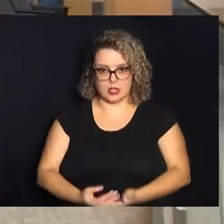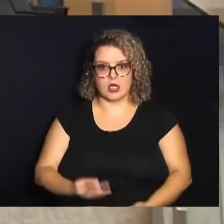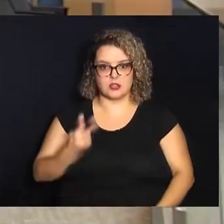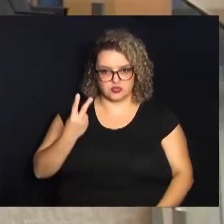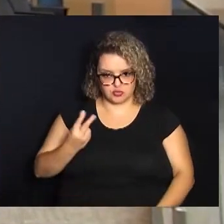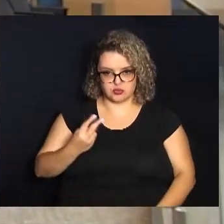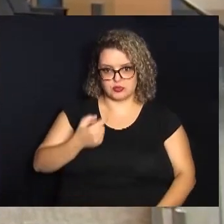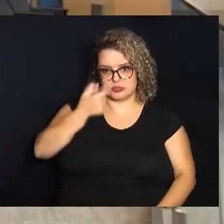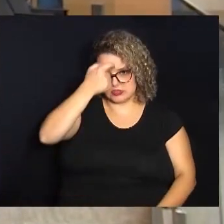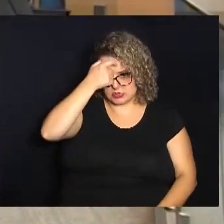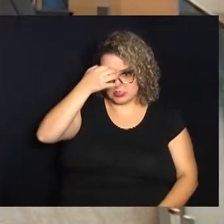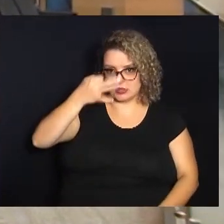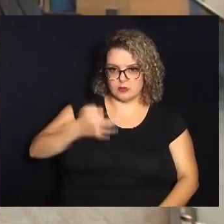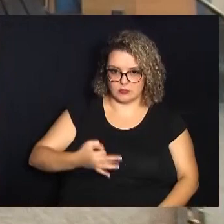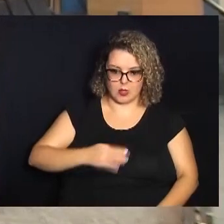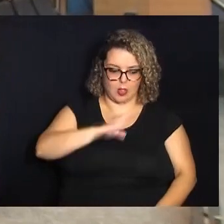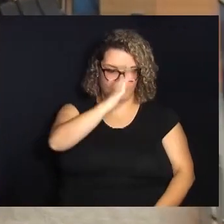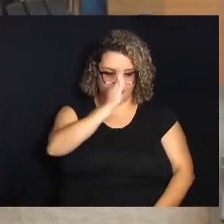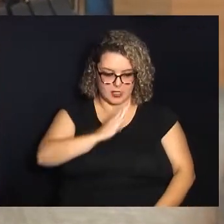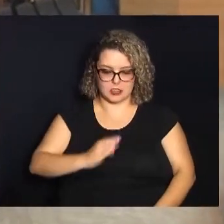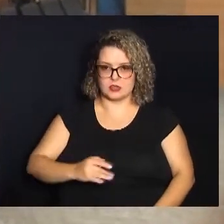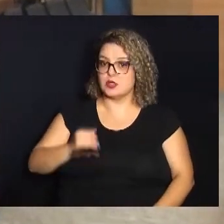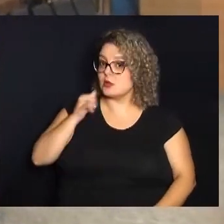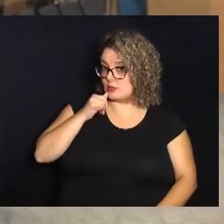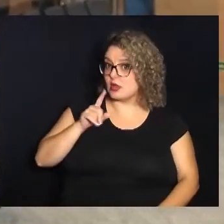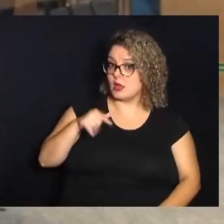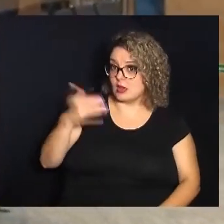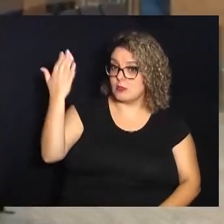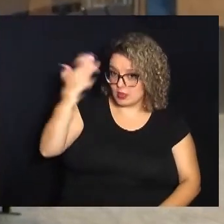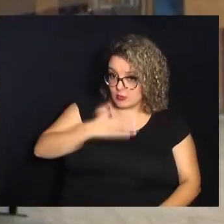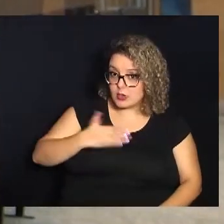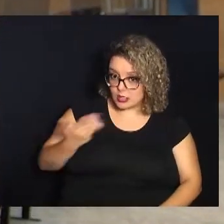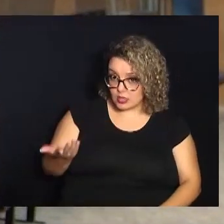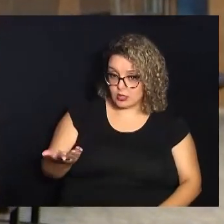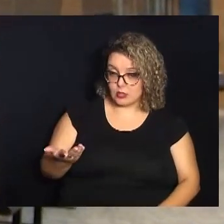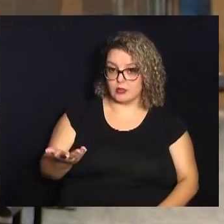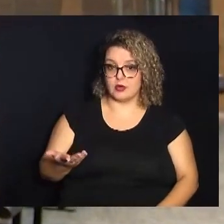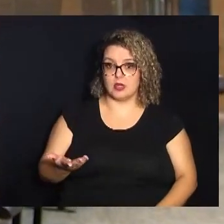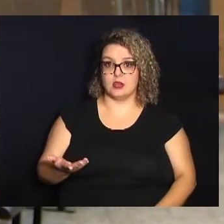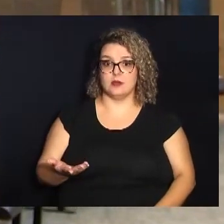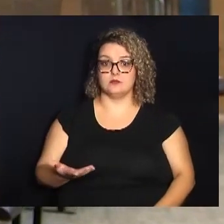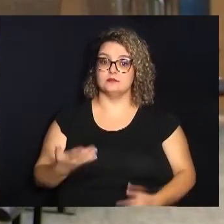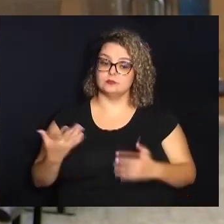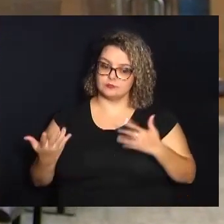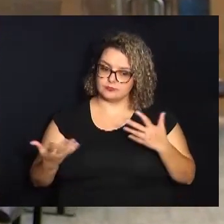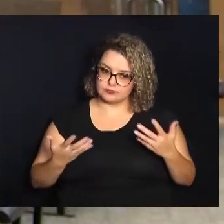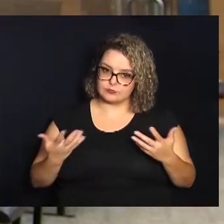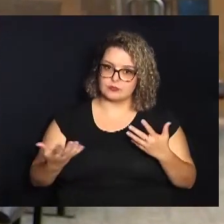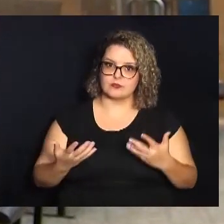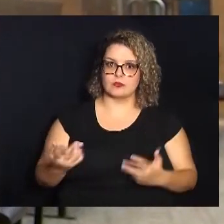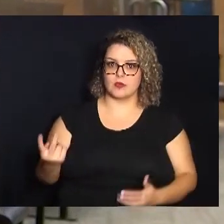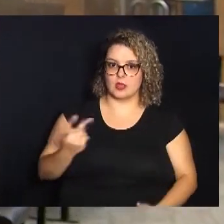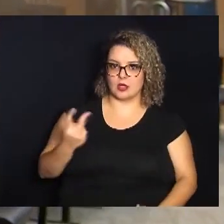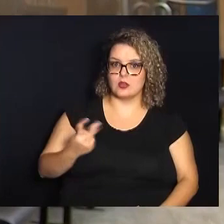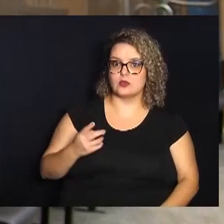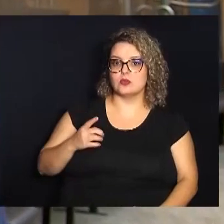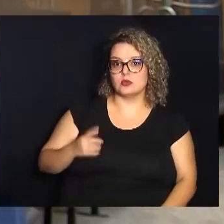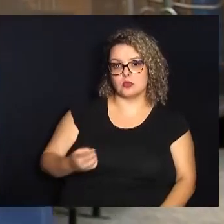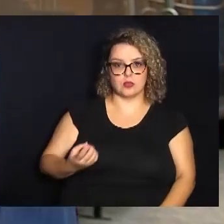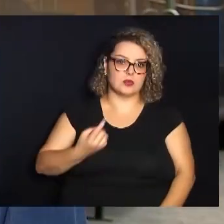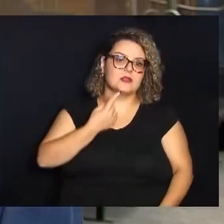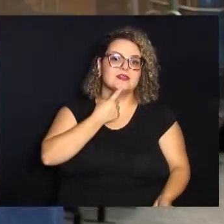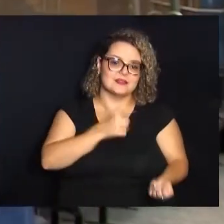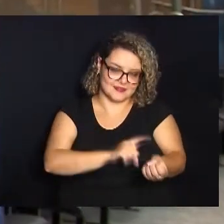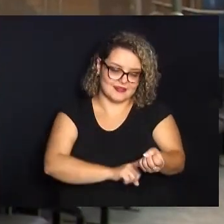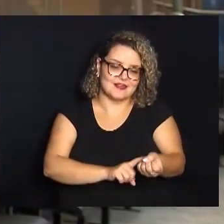desse duplo sangue, né, que escorre para os descendentes italianos. Então, é realmente algo